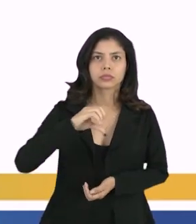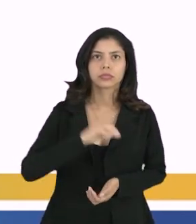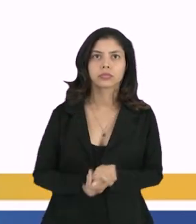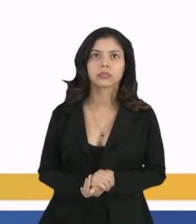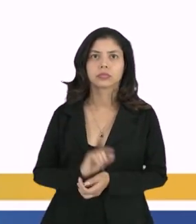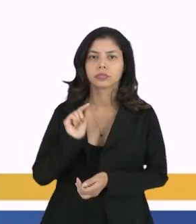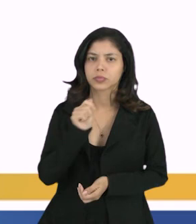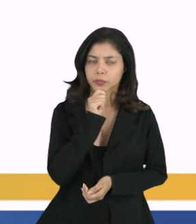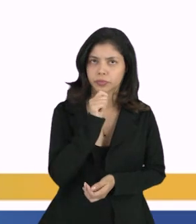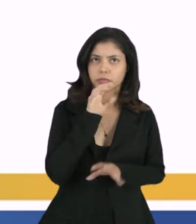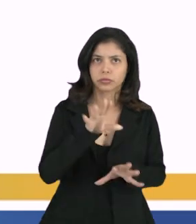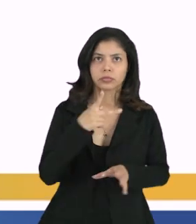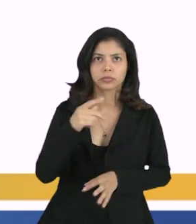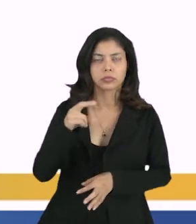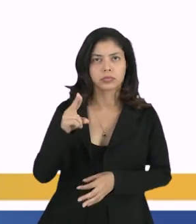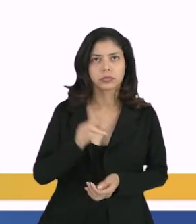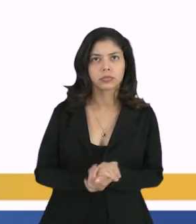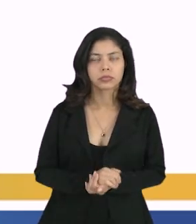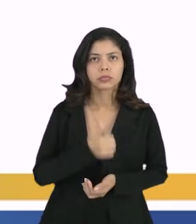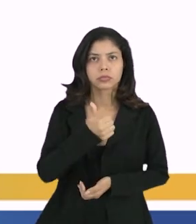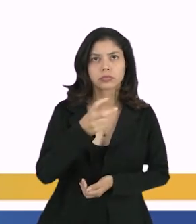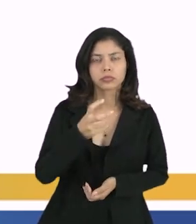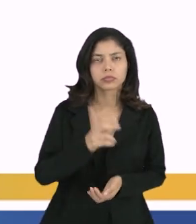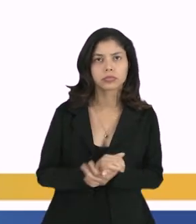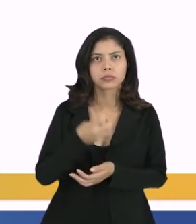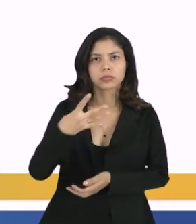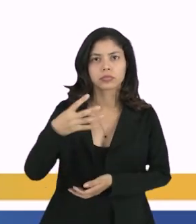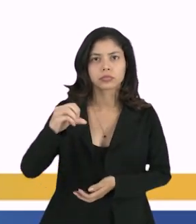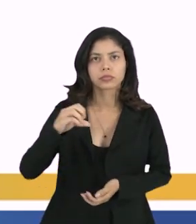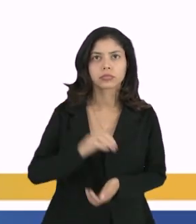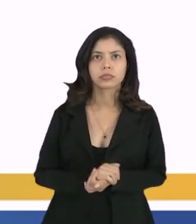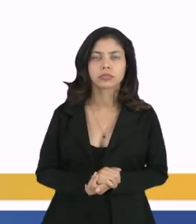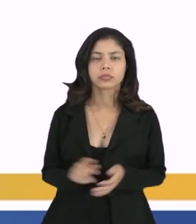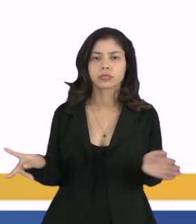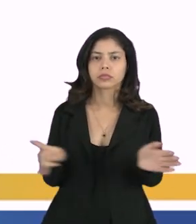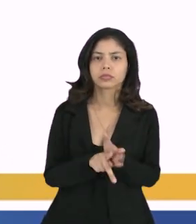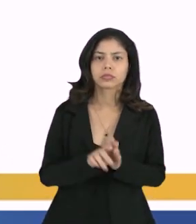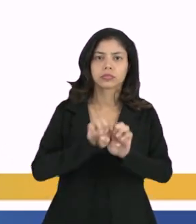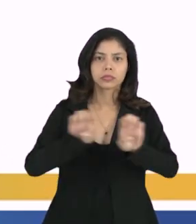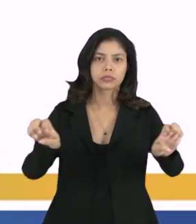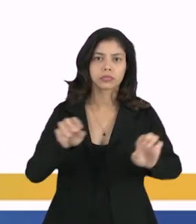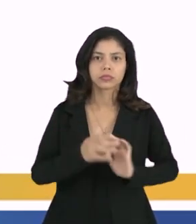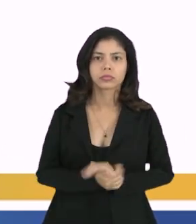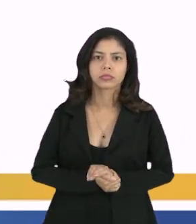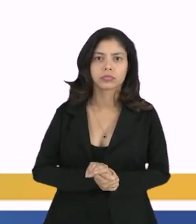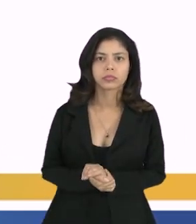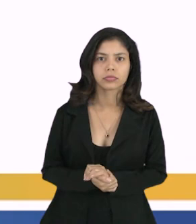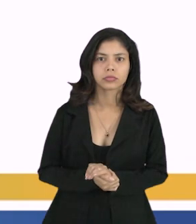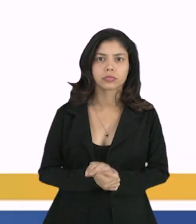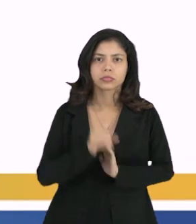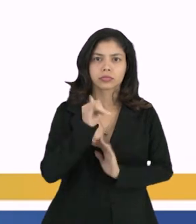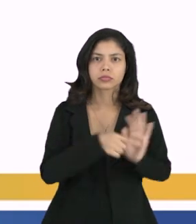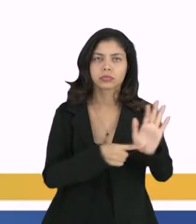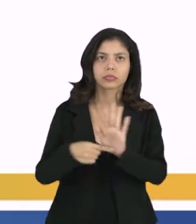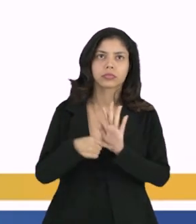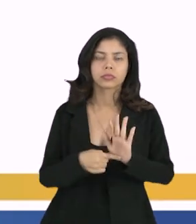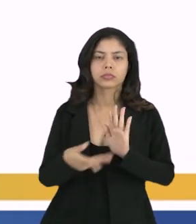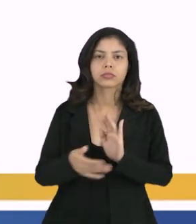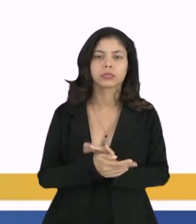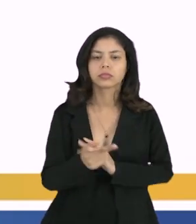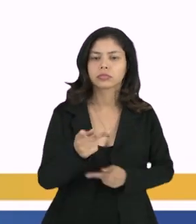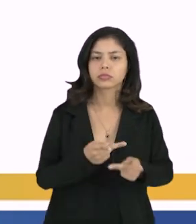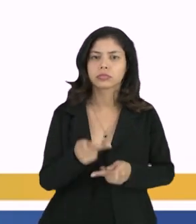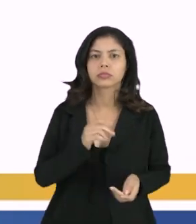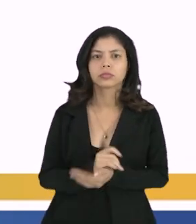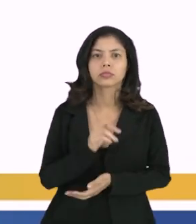49. Logo, o par 15 e 49 é uma solução dessa equação. Se você fosse representar no plano cartesiano, o